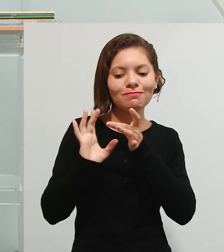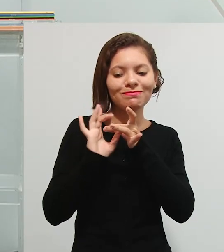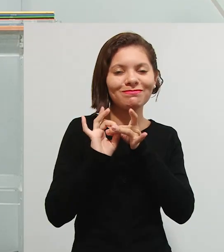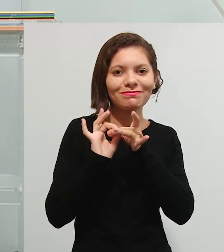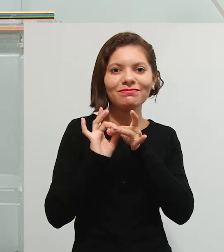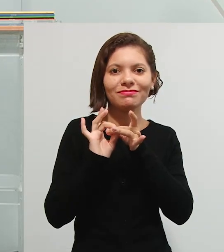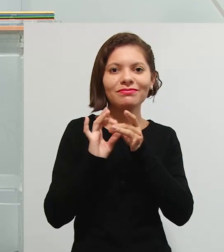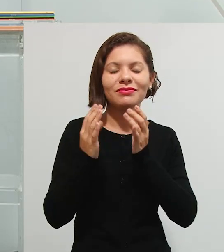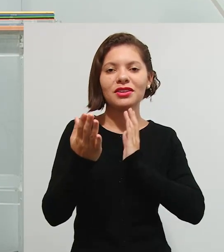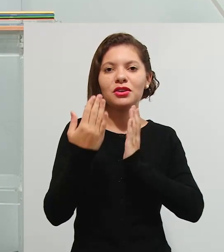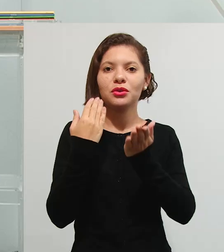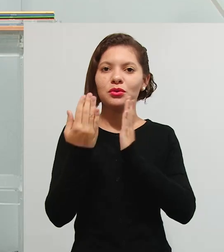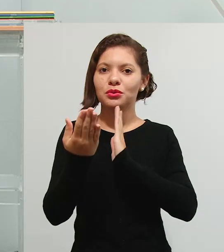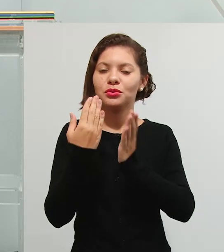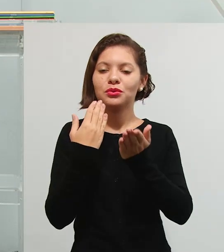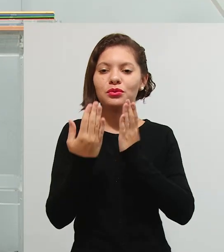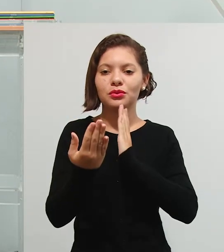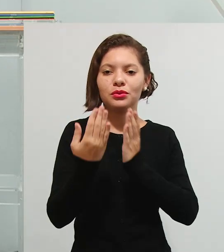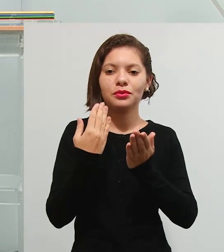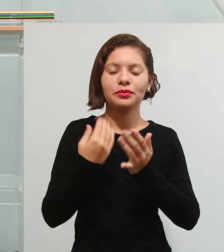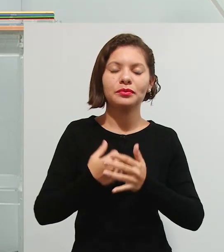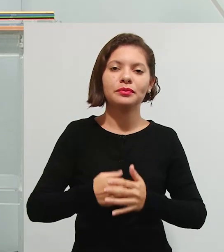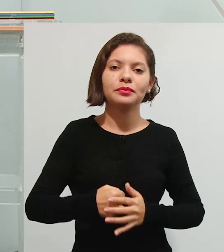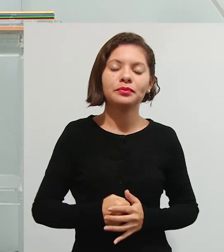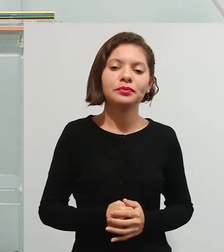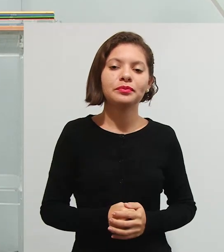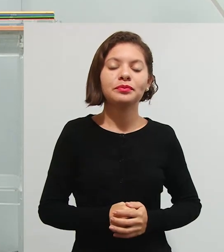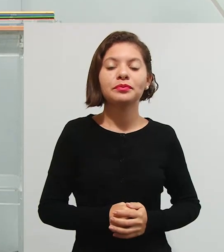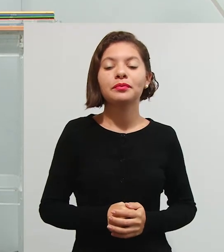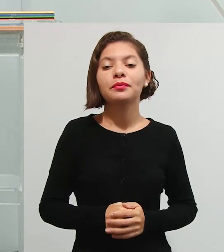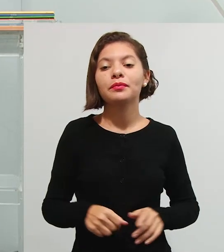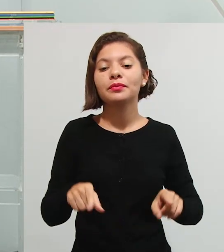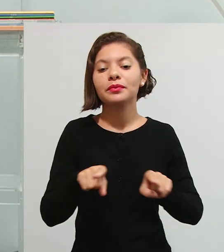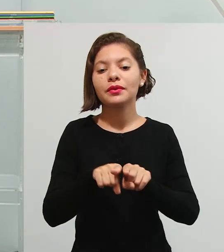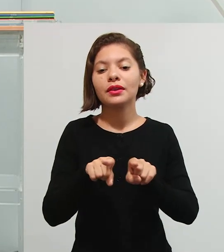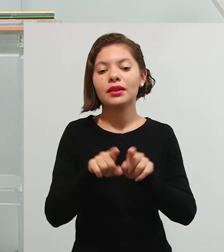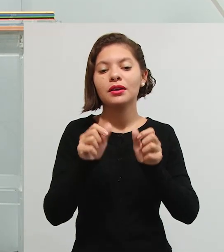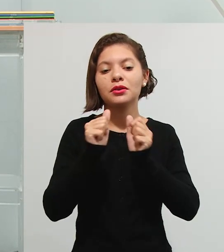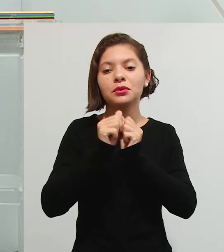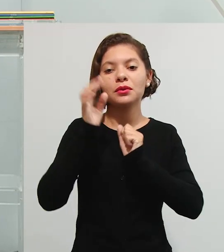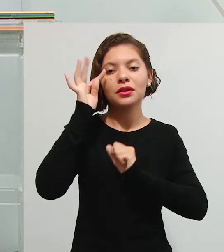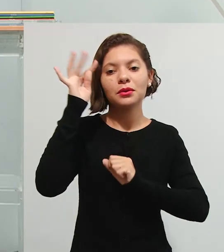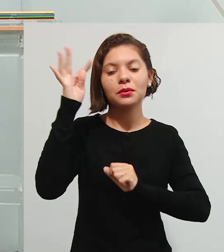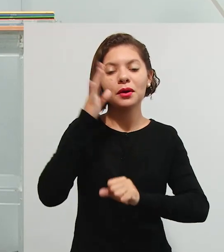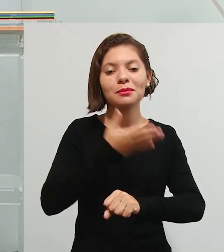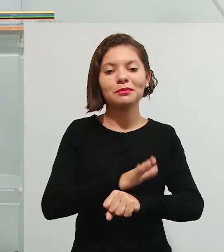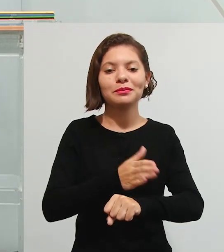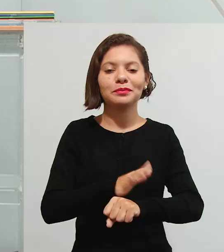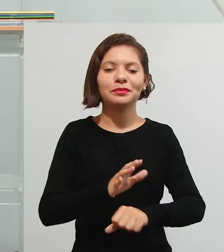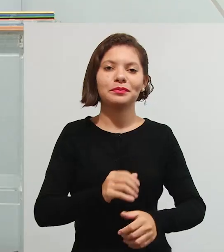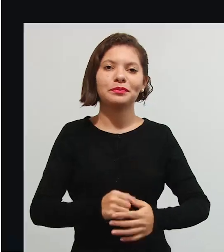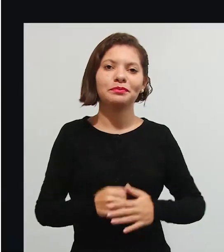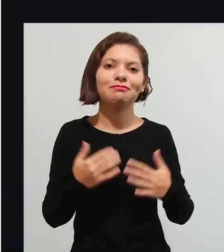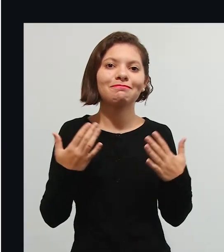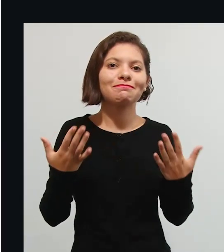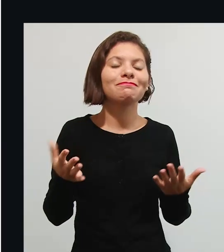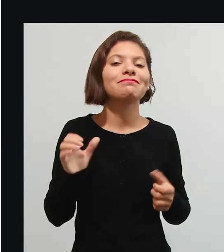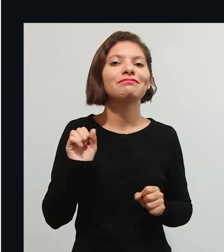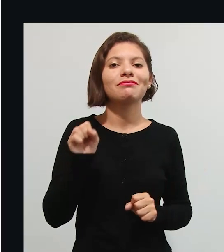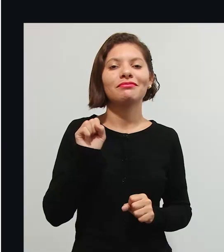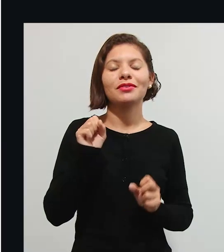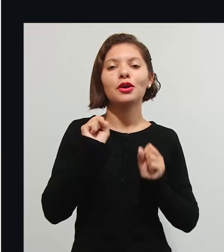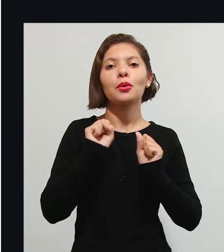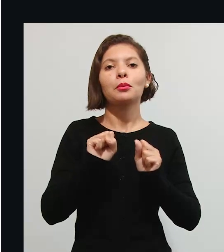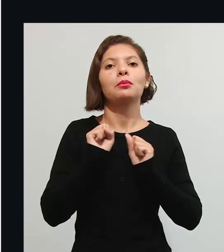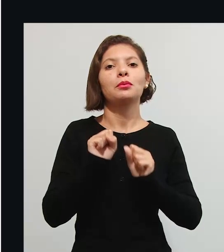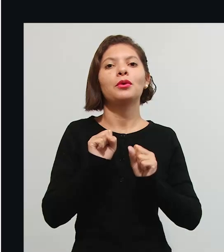articulada, dialogada, não só entre os componentes do grupo, mas também com a teoria e com a prática. Então, sim, você